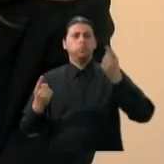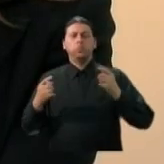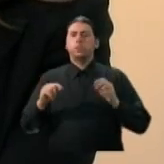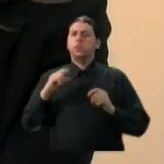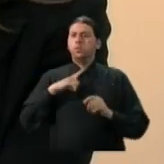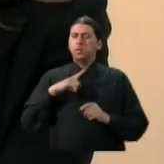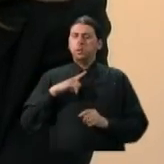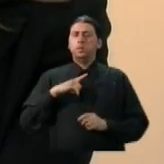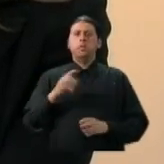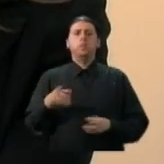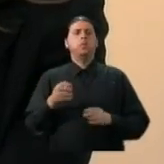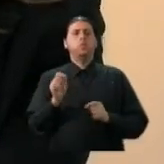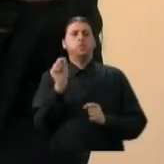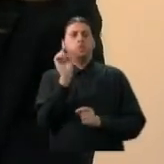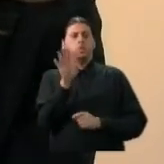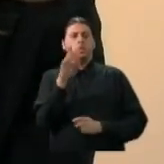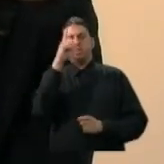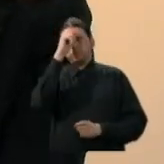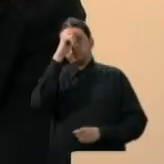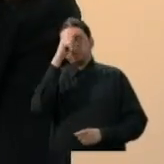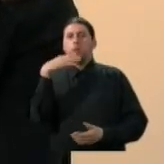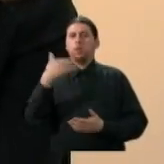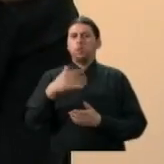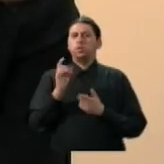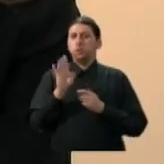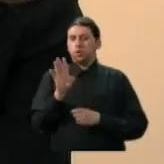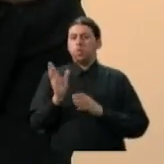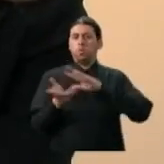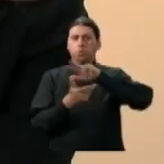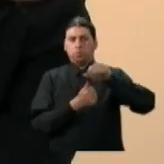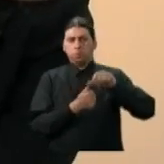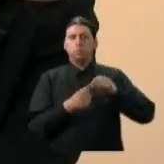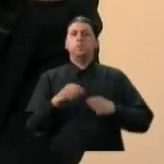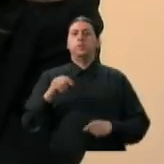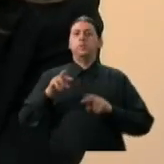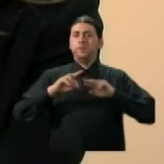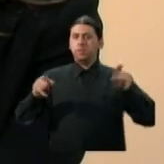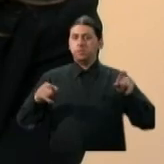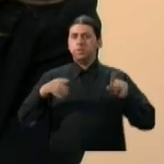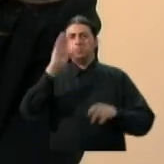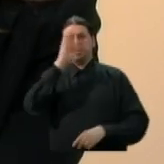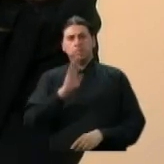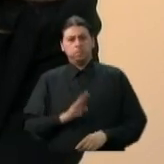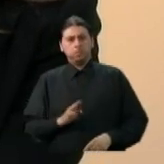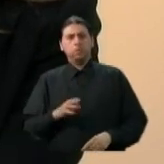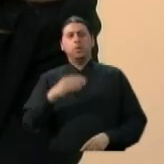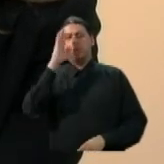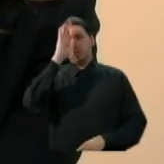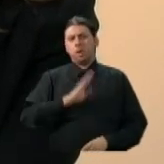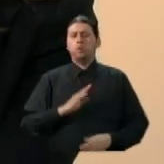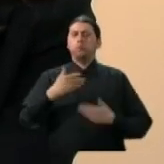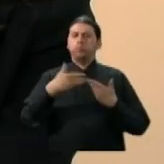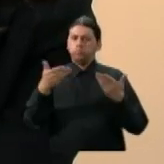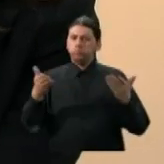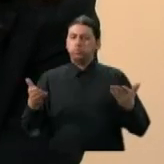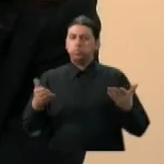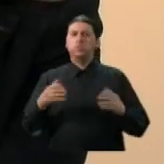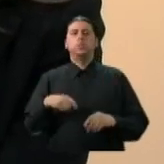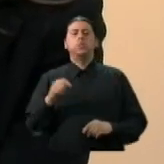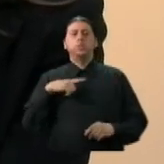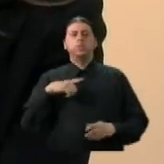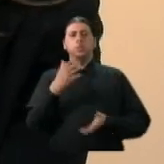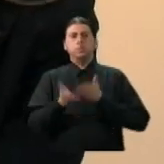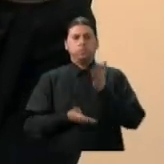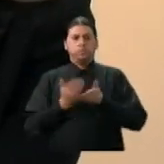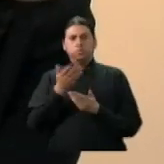já começou em 2014 a colocar à disposição no serviço público. Então, as pessoas têm que se dar